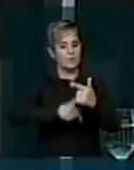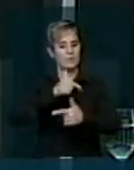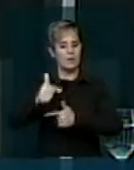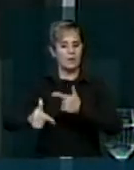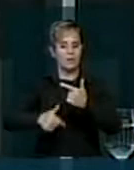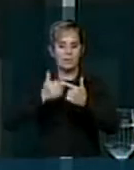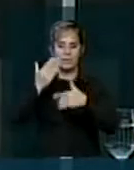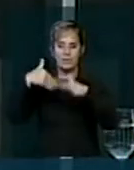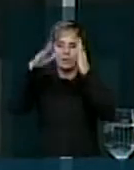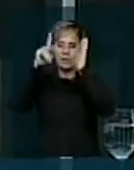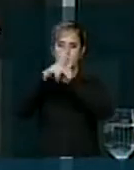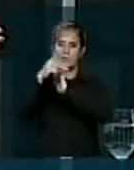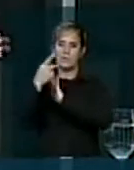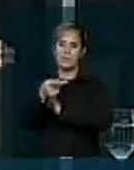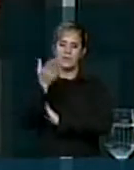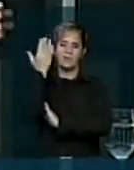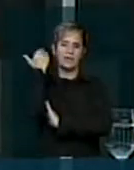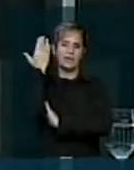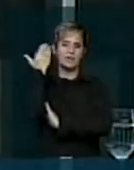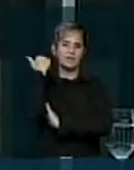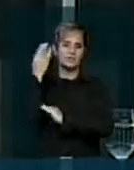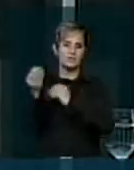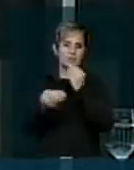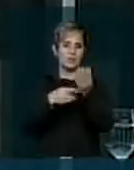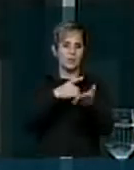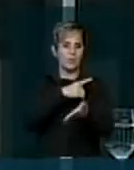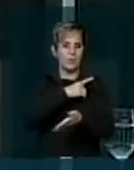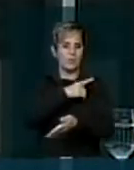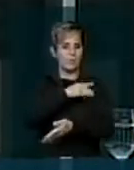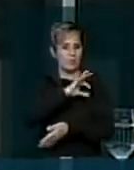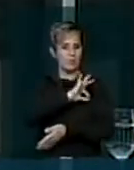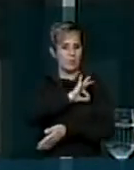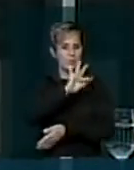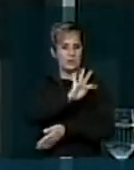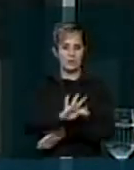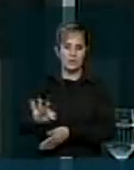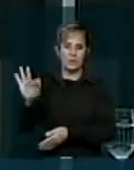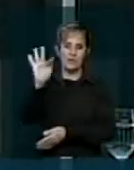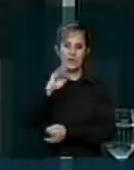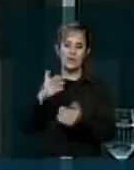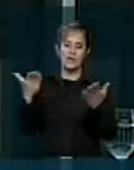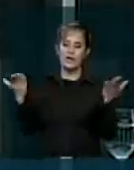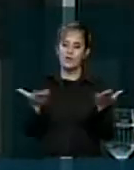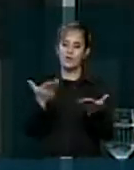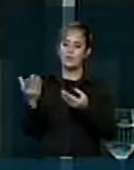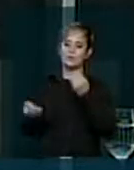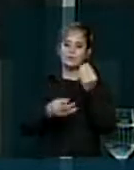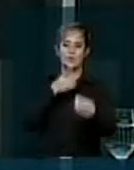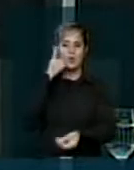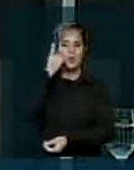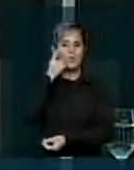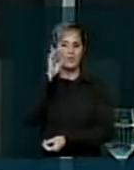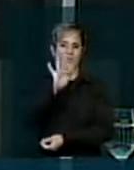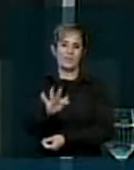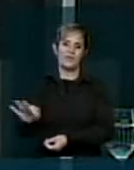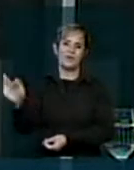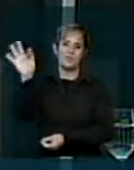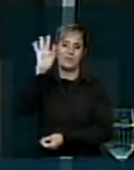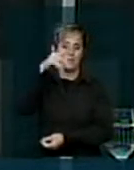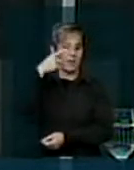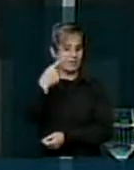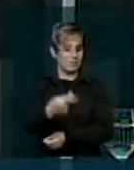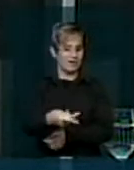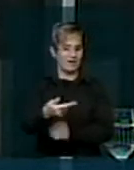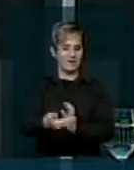desenvolvido outrora como delegado de Polícia Federal e hoje como deputado federal na Câmara